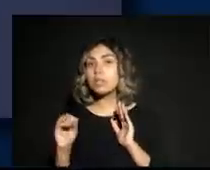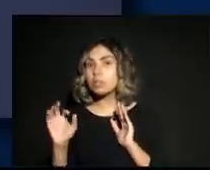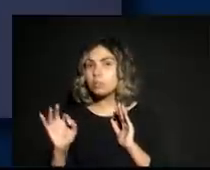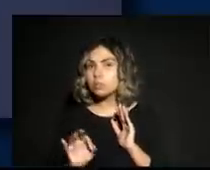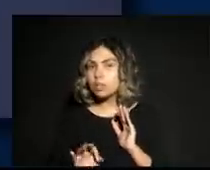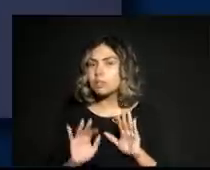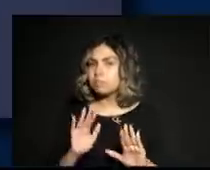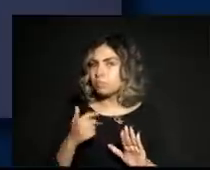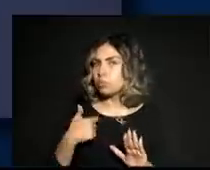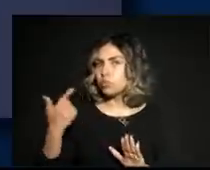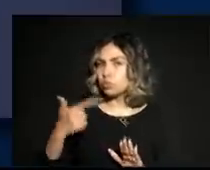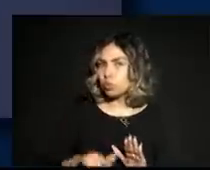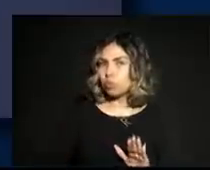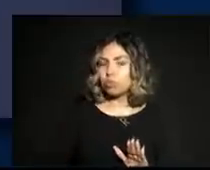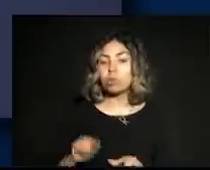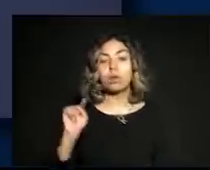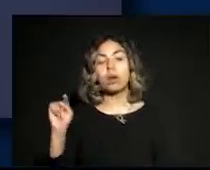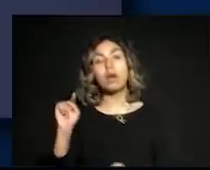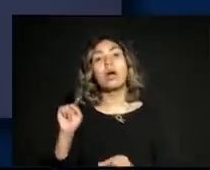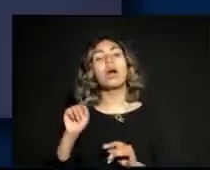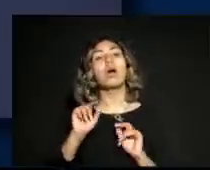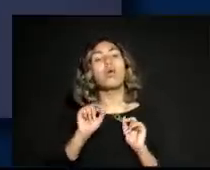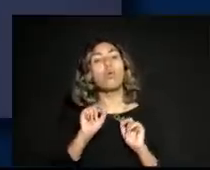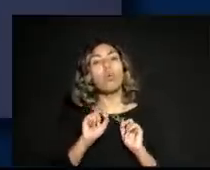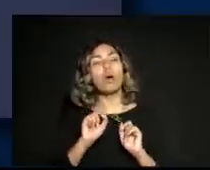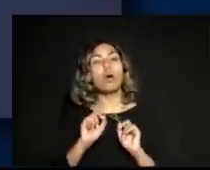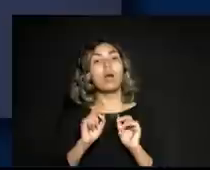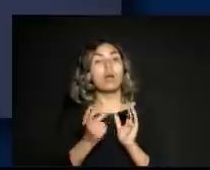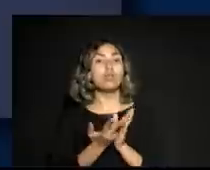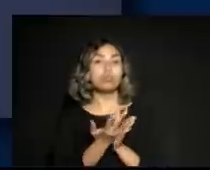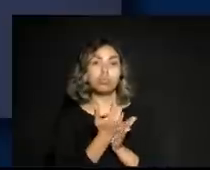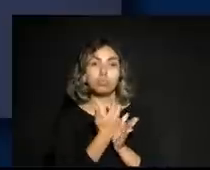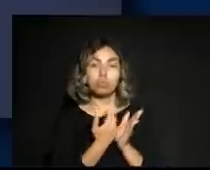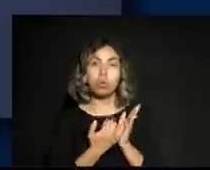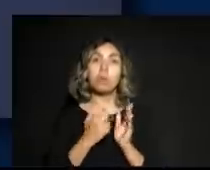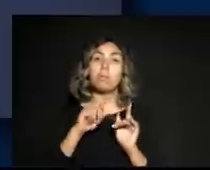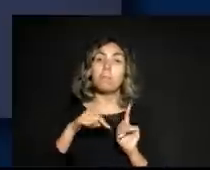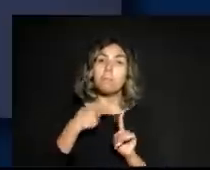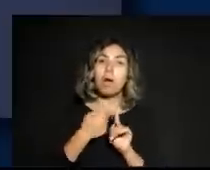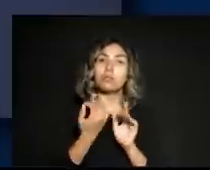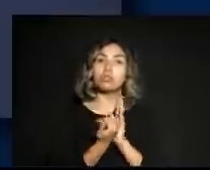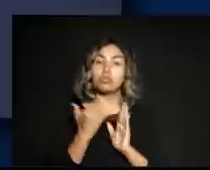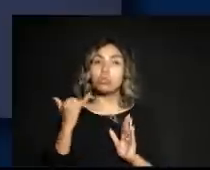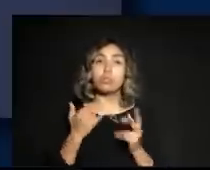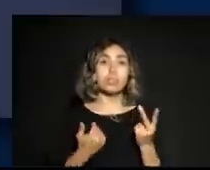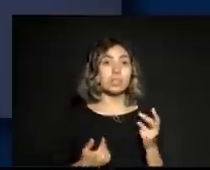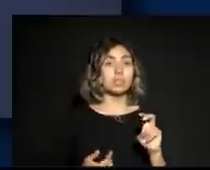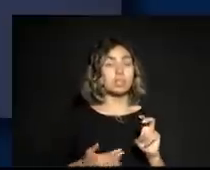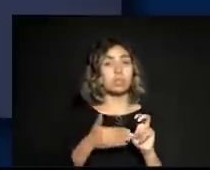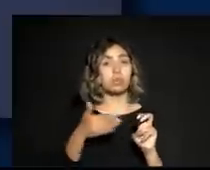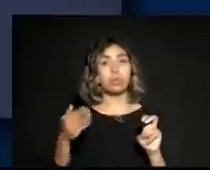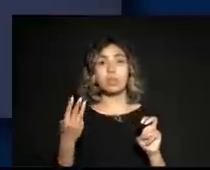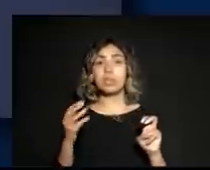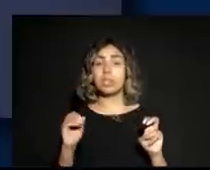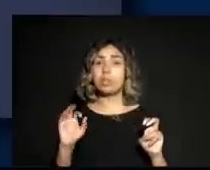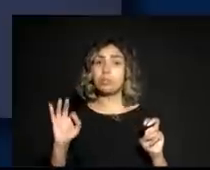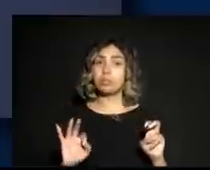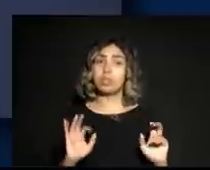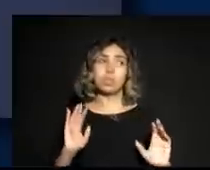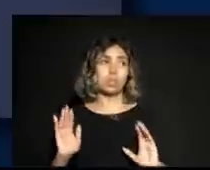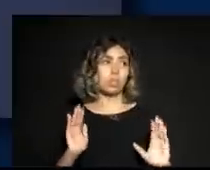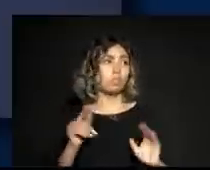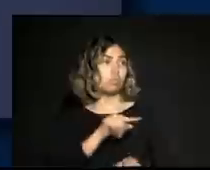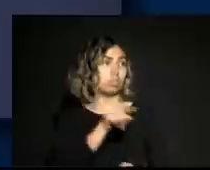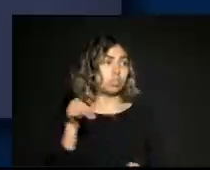porque pode parecer confuso inflação mais vinte e cinco a trinta por cento tem muita gente aqui da da minha idade